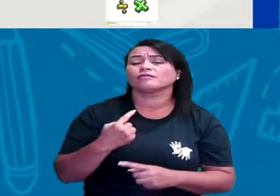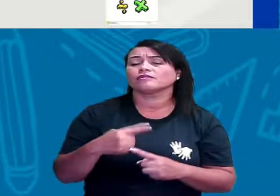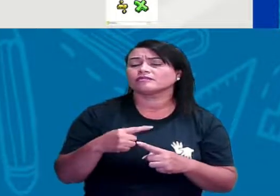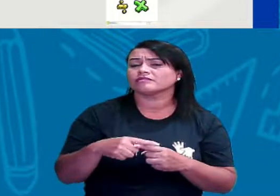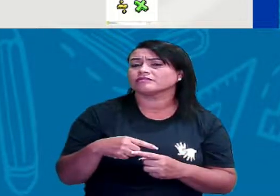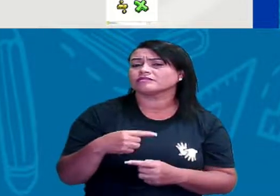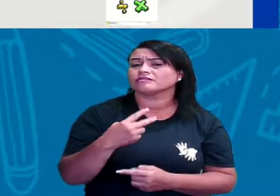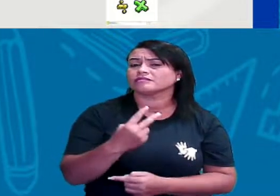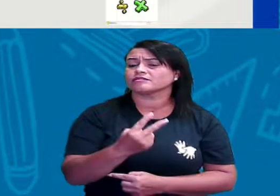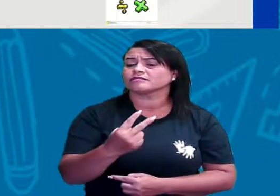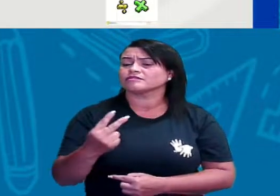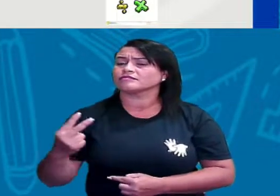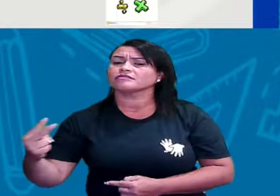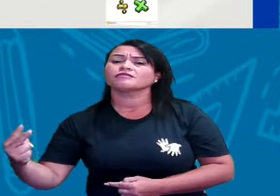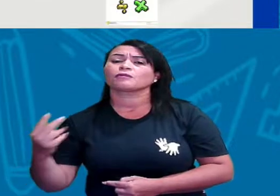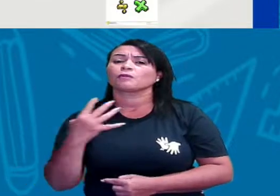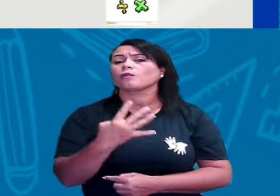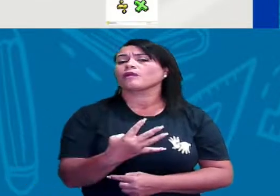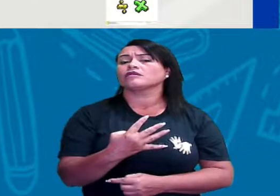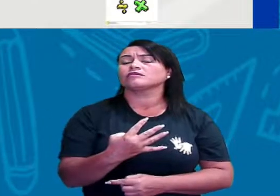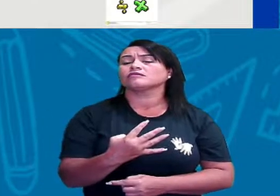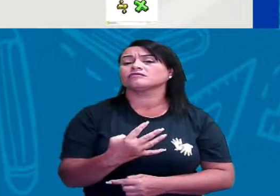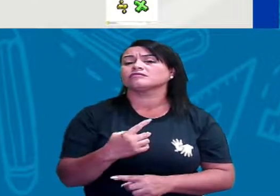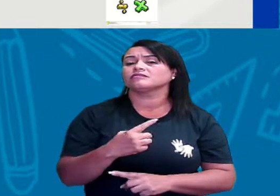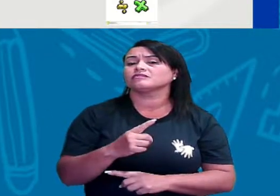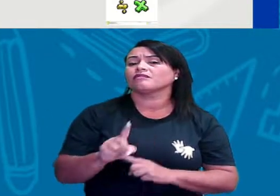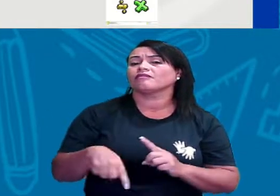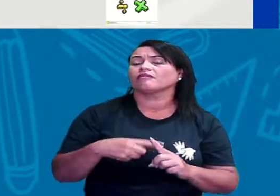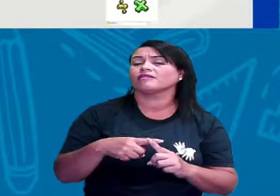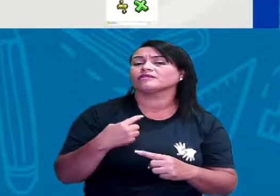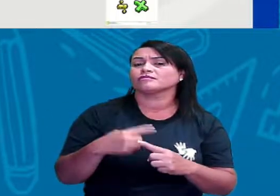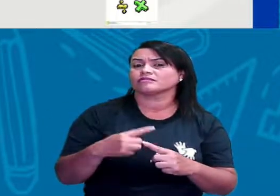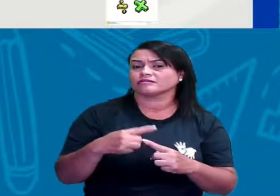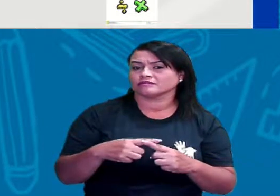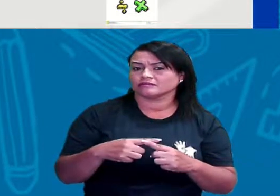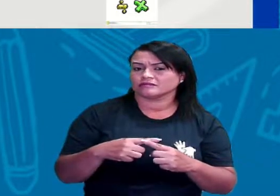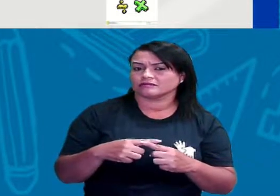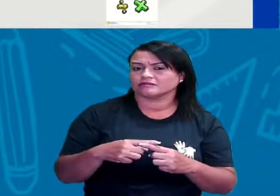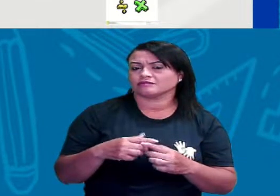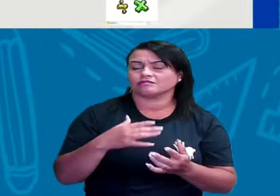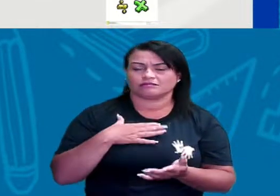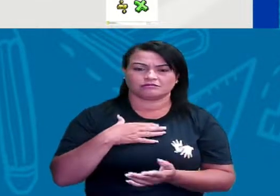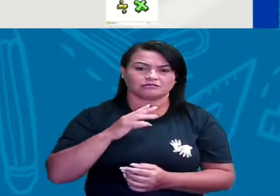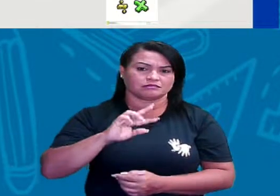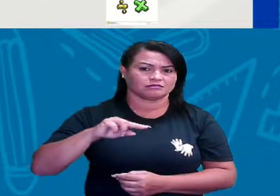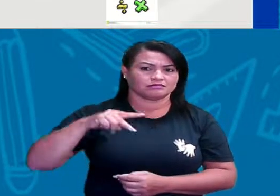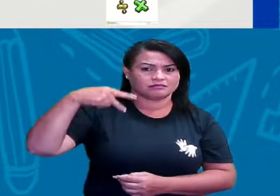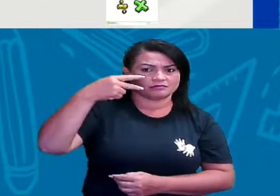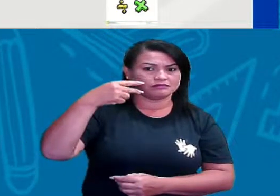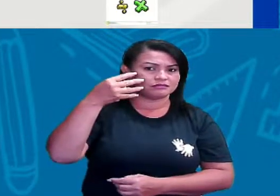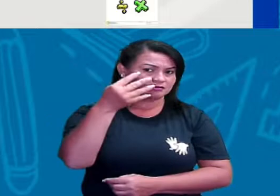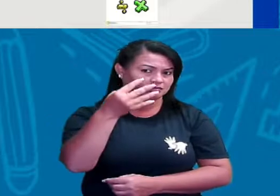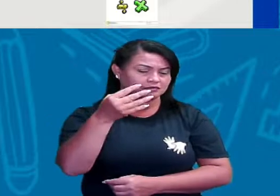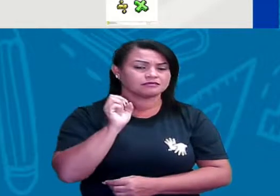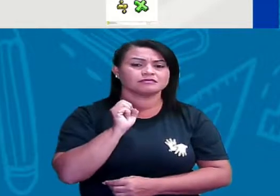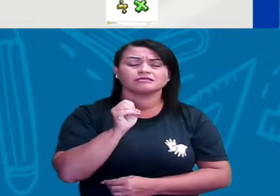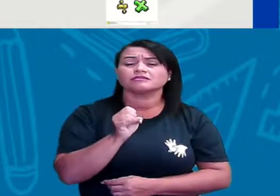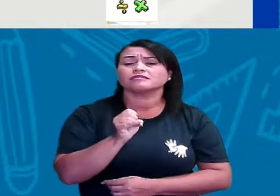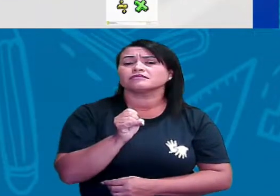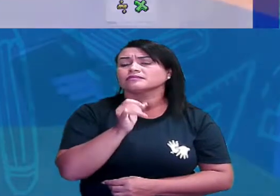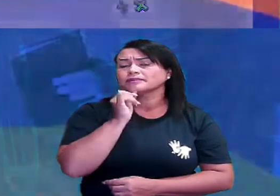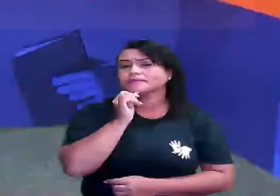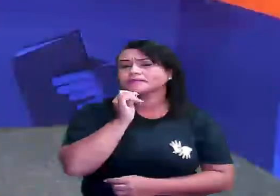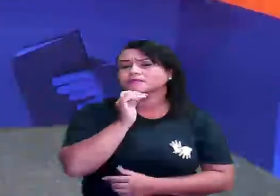eu coloquei o 2 4 vezes? Porque o meu expoente aqui é quem? 4. Se por um acaso